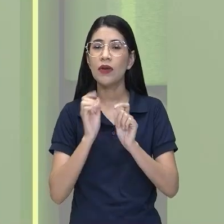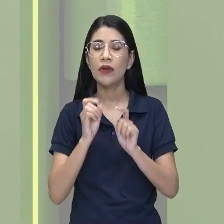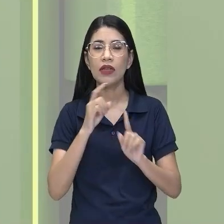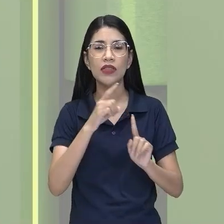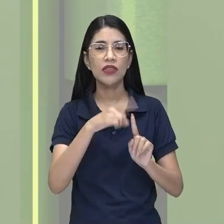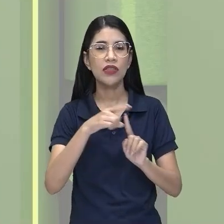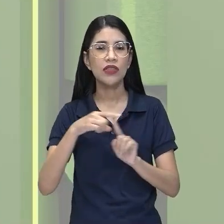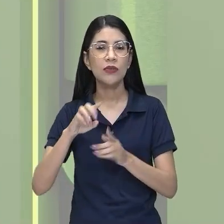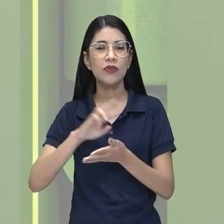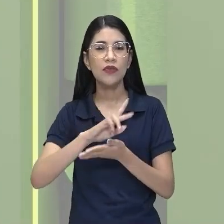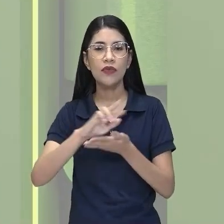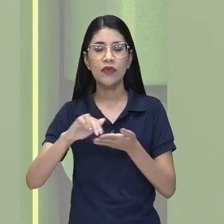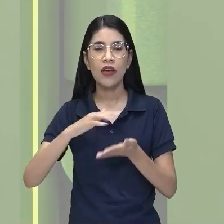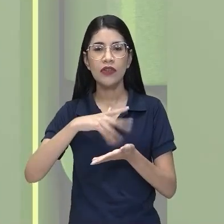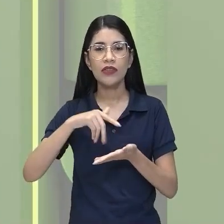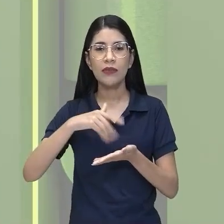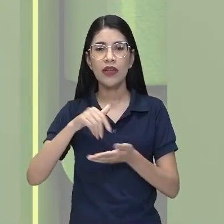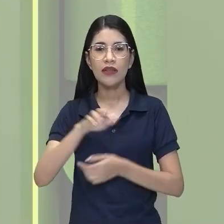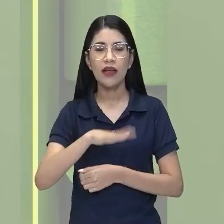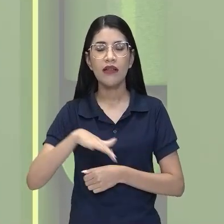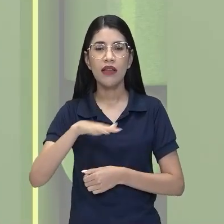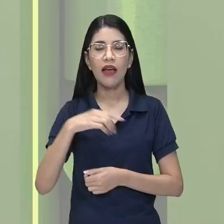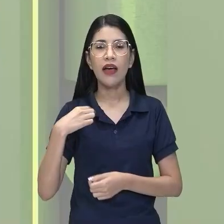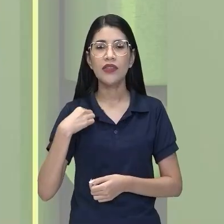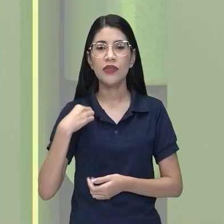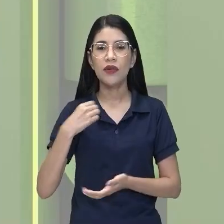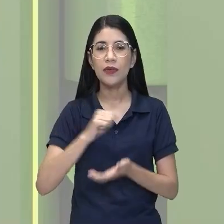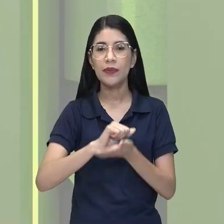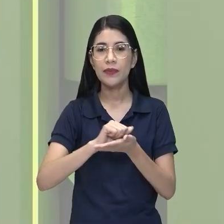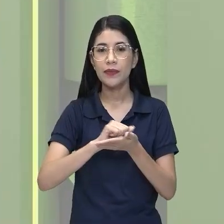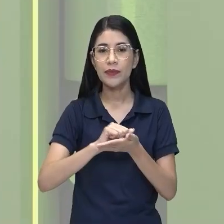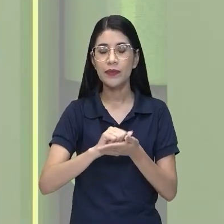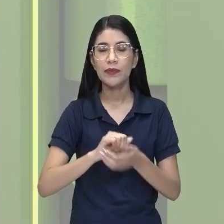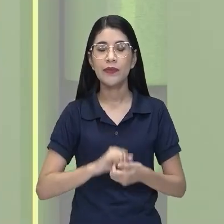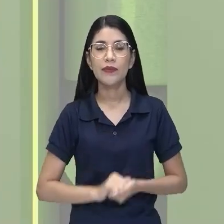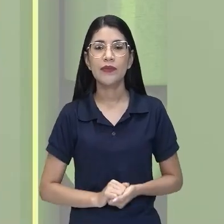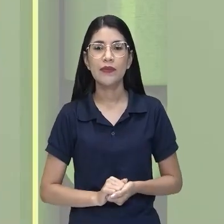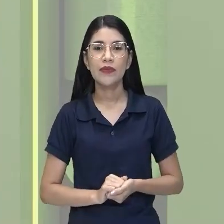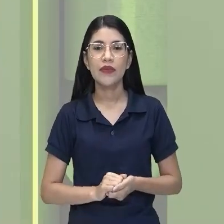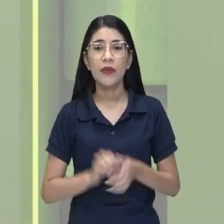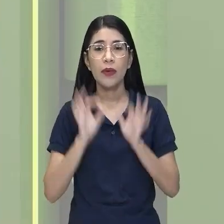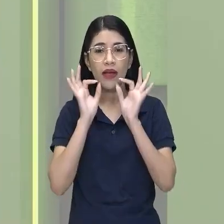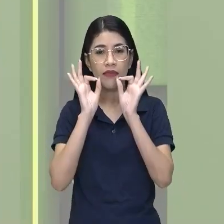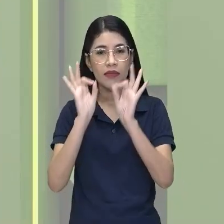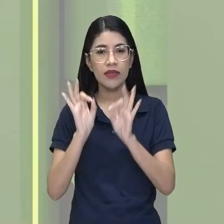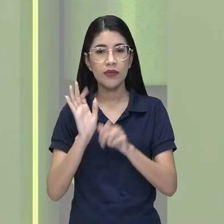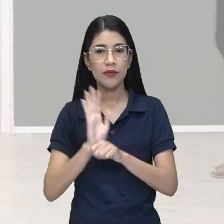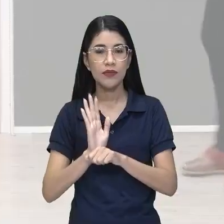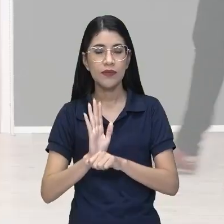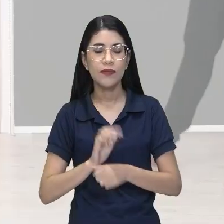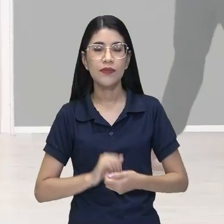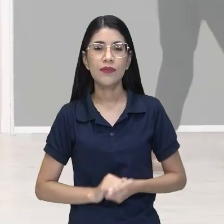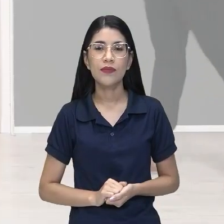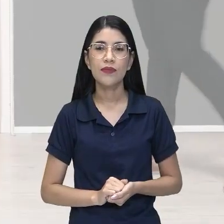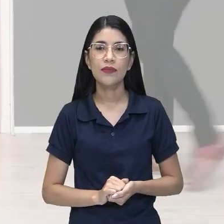bases numa lavanderia. Vamos assistir esse vídeo com muita atenção.